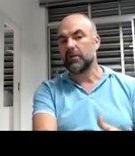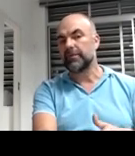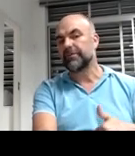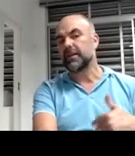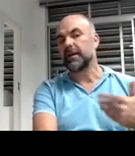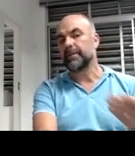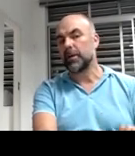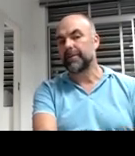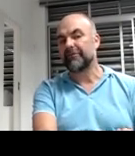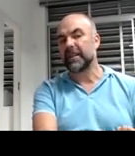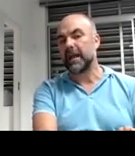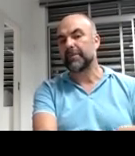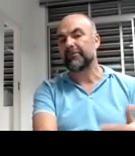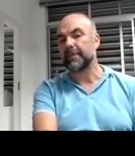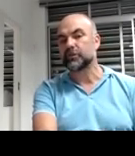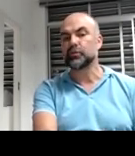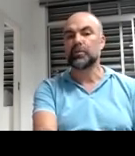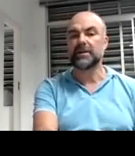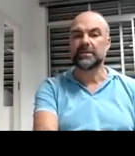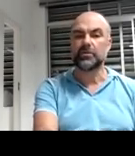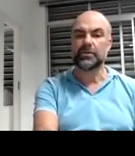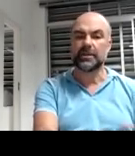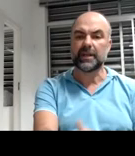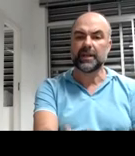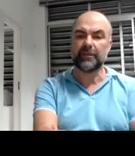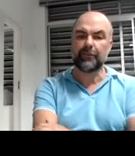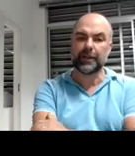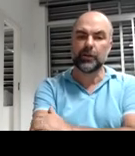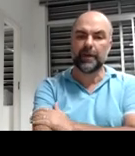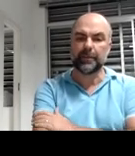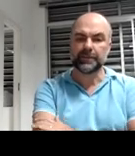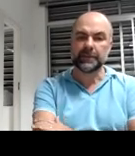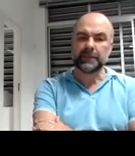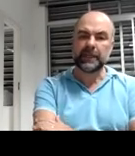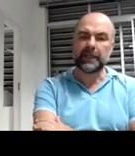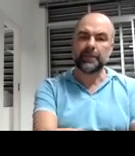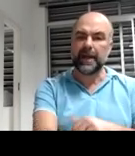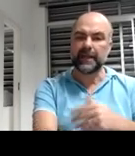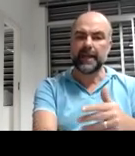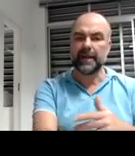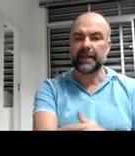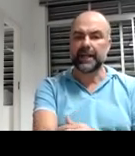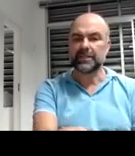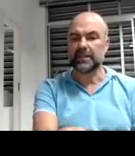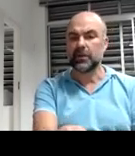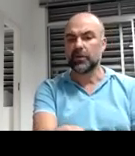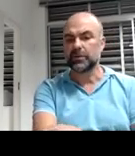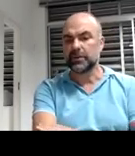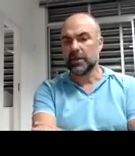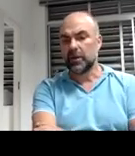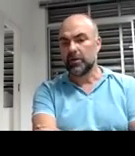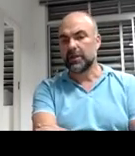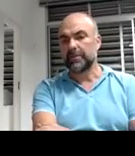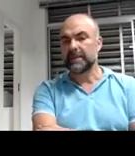Capital, a própria FINEP, a FINEP Sul do Brasil, hoje está aqui em Florianópolis, né? O BRDE, Badesc, entre